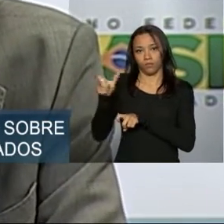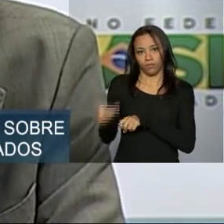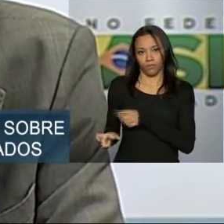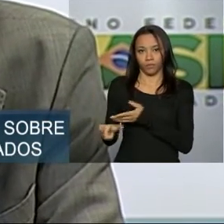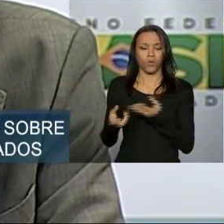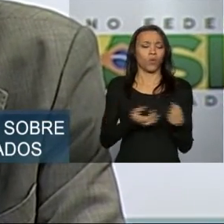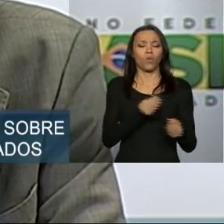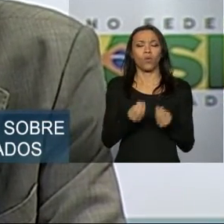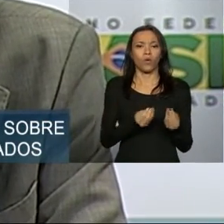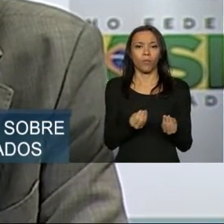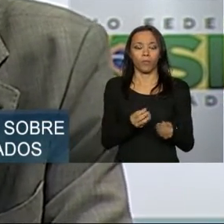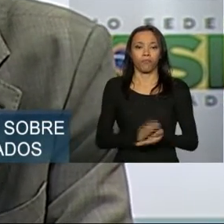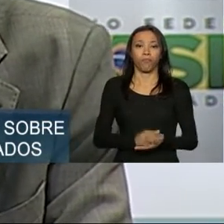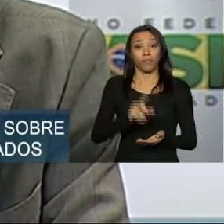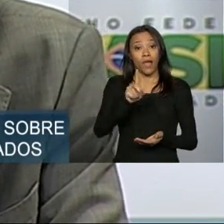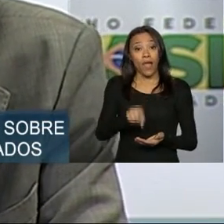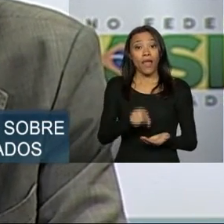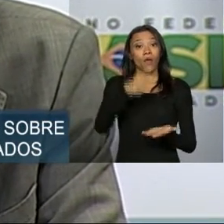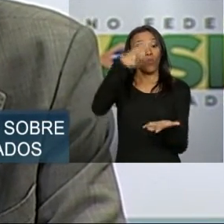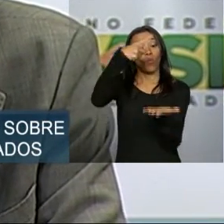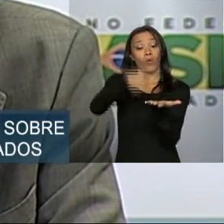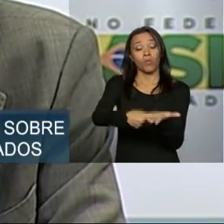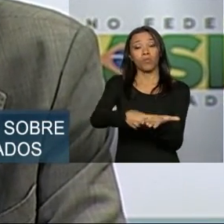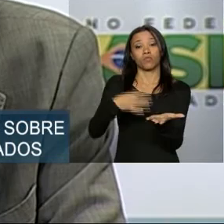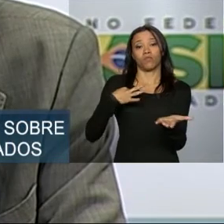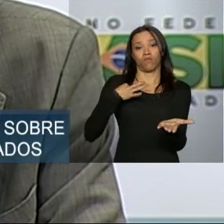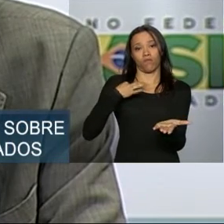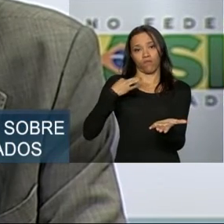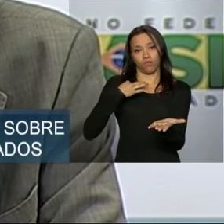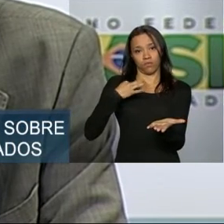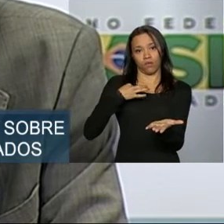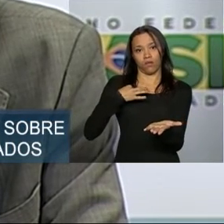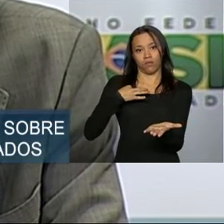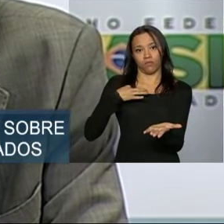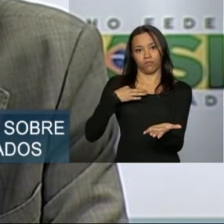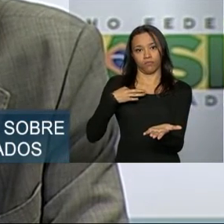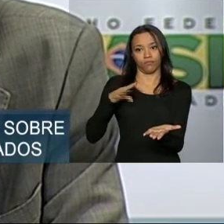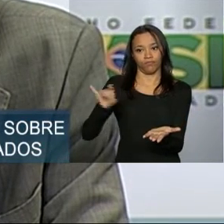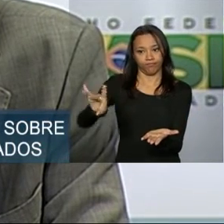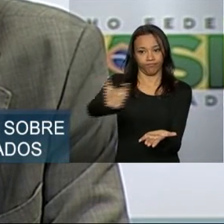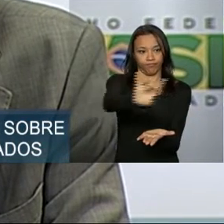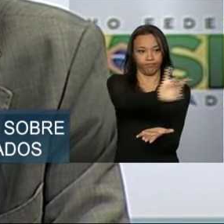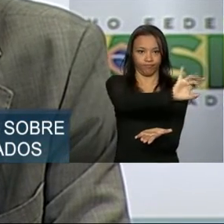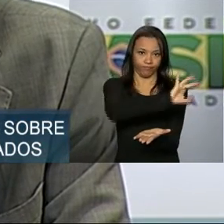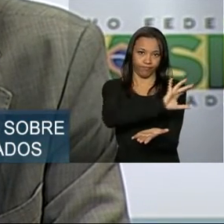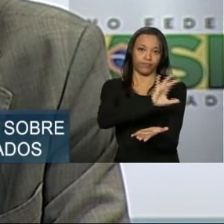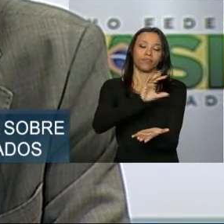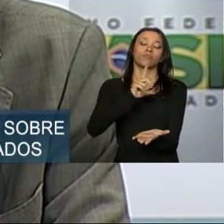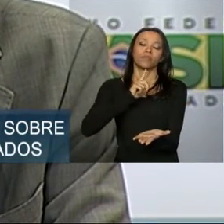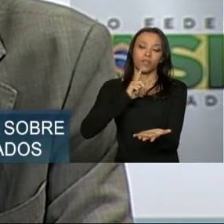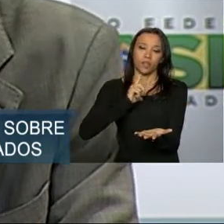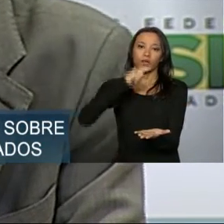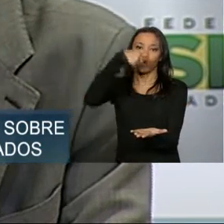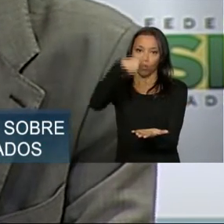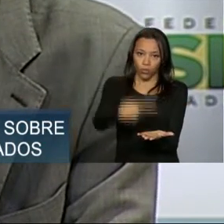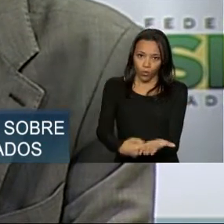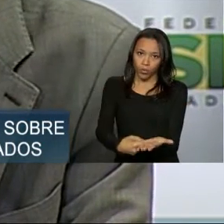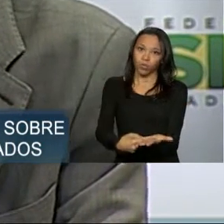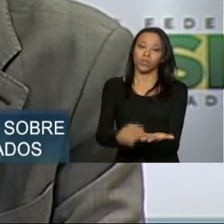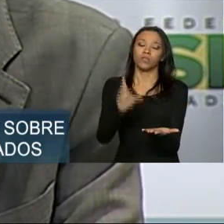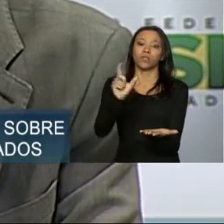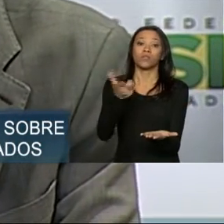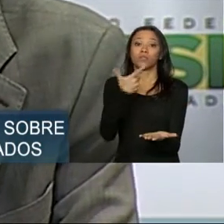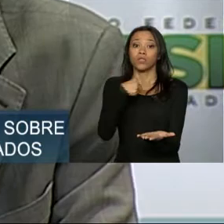funciona, isso se trata de um pacto voluntário. Então, existe um compromisso das instituições que